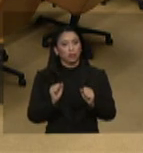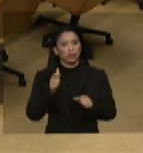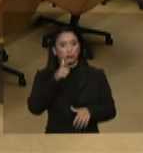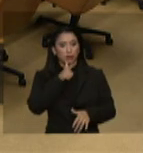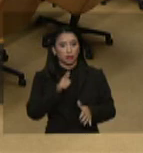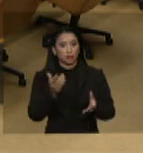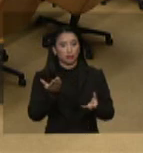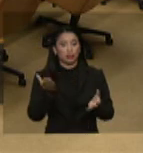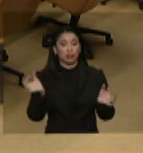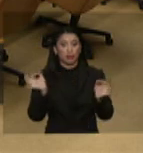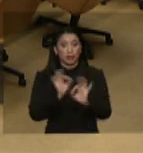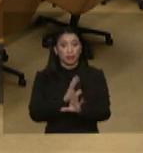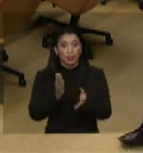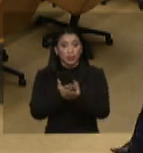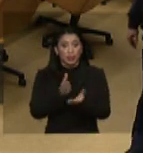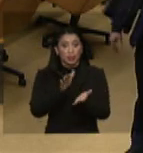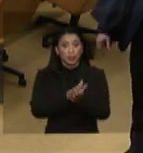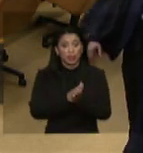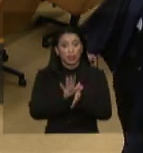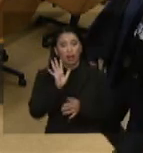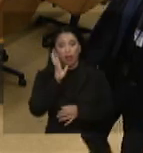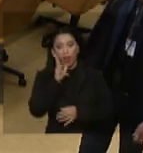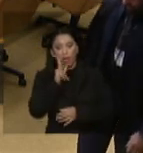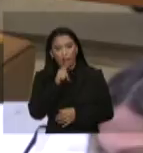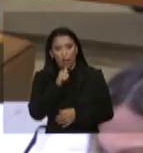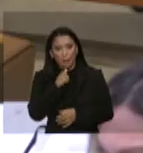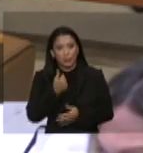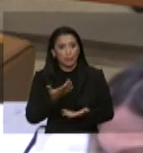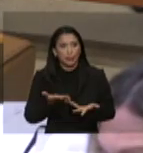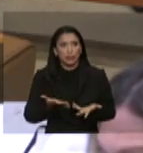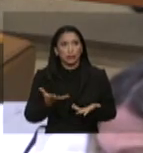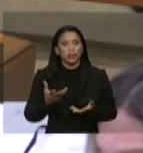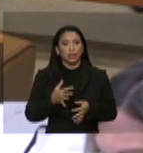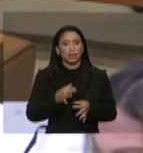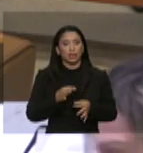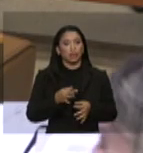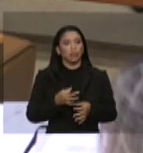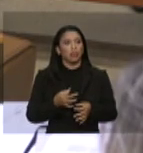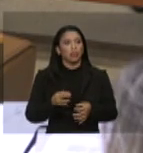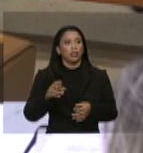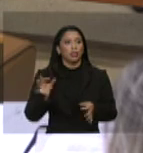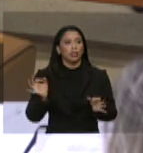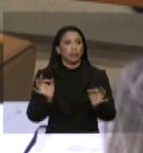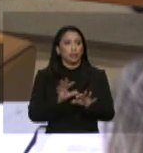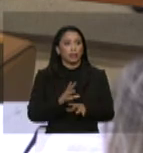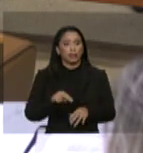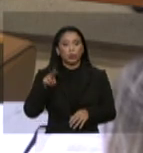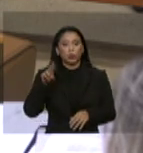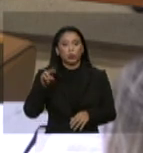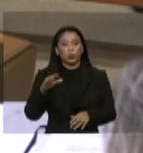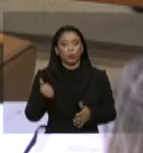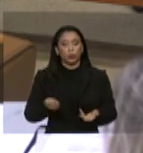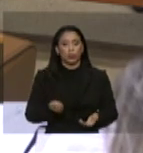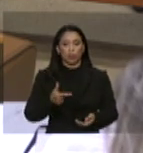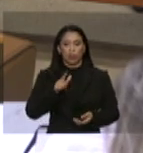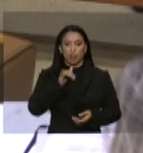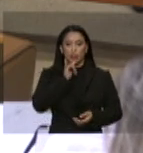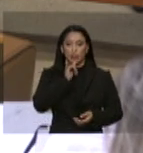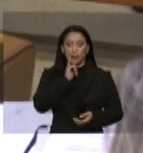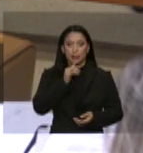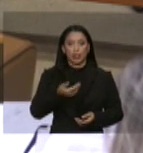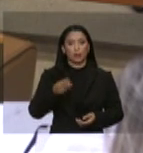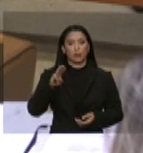um processo que aparentemente estava se eternizando o caso do do amianto né